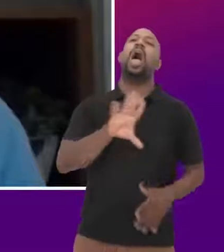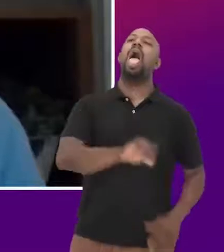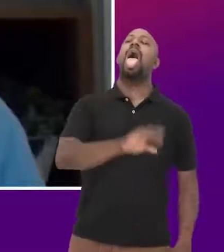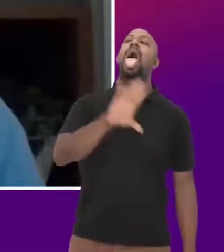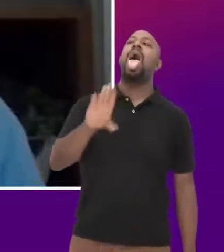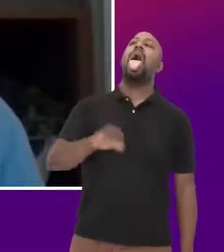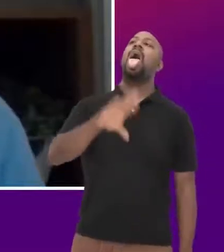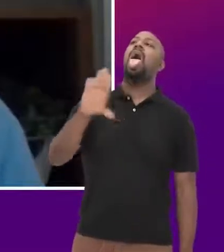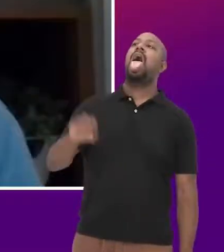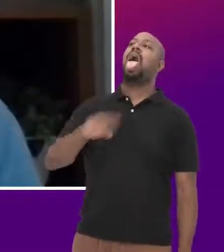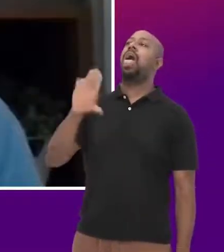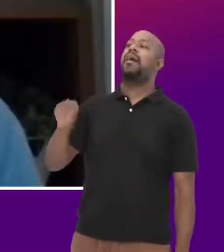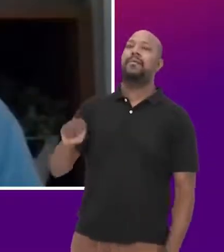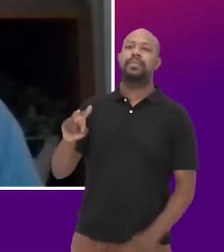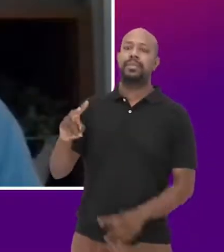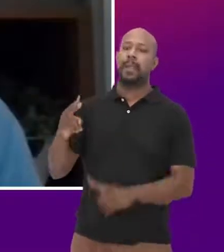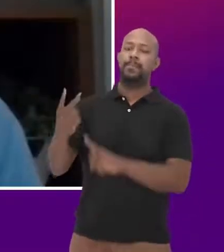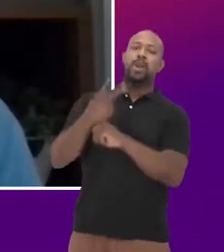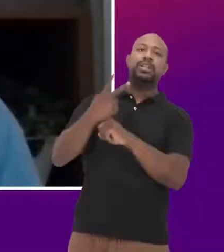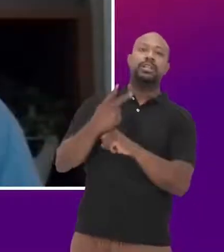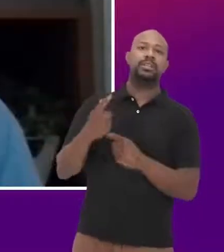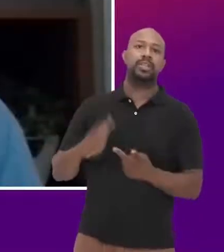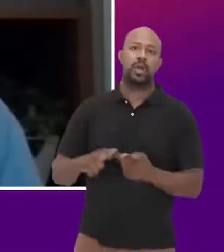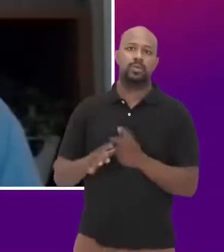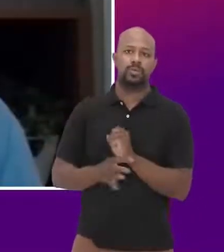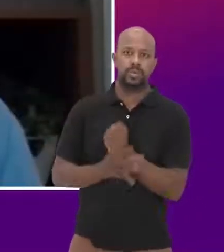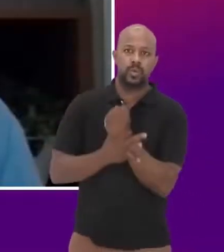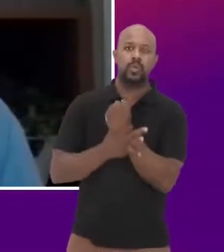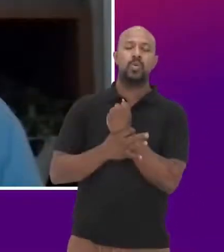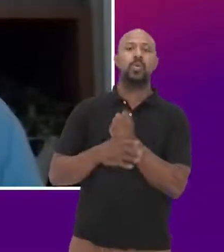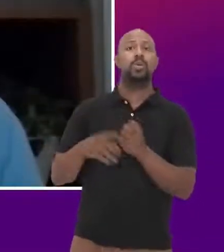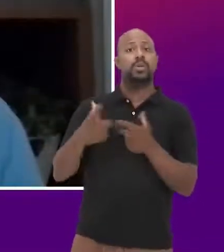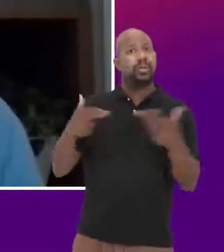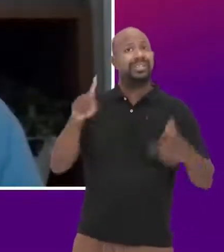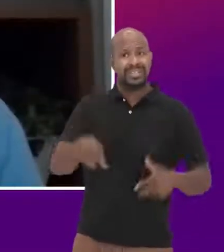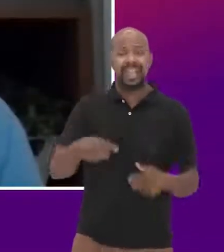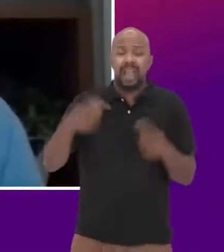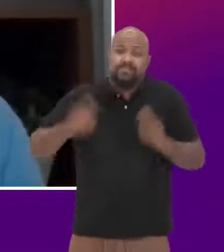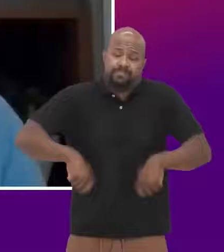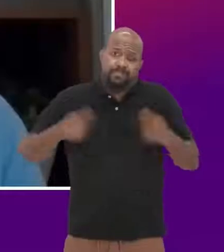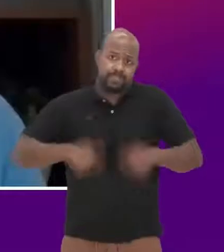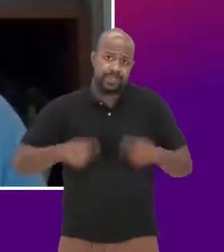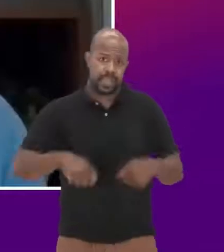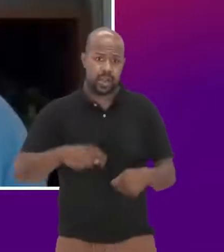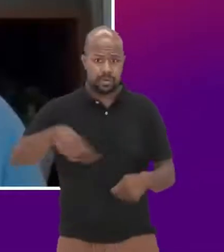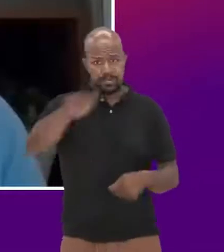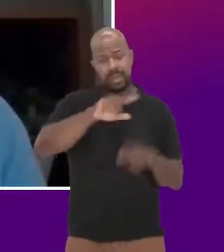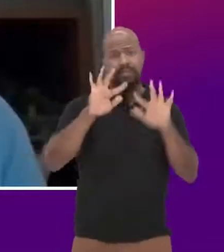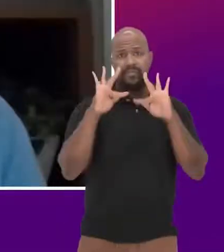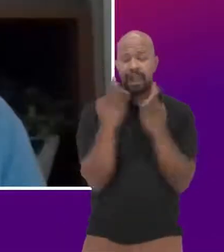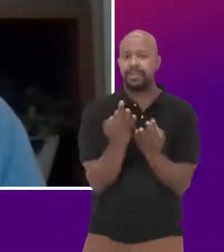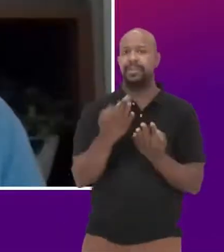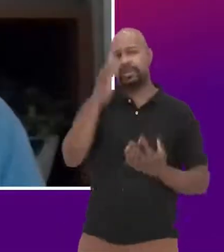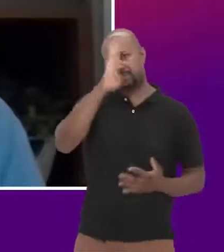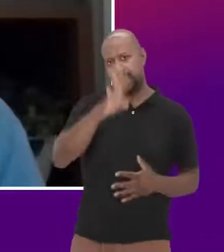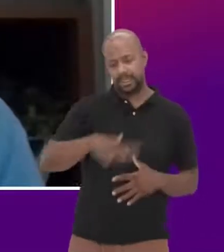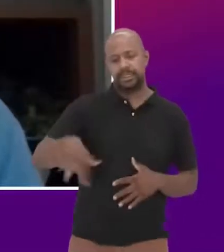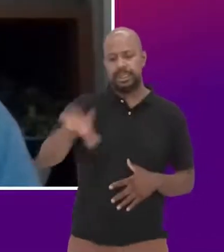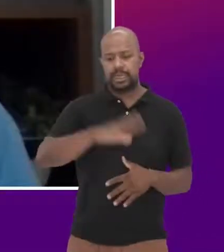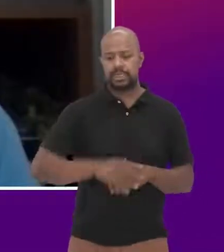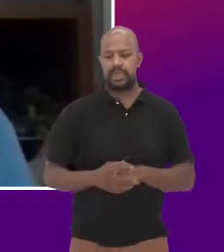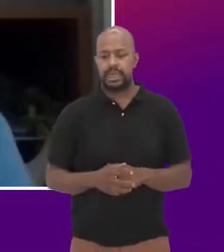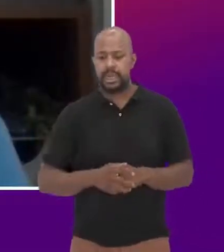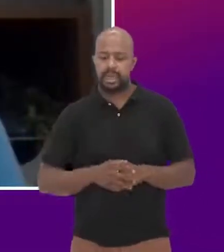a contratação da proteção, a contratação daquilo que é essencial para as famílias brasileiras,